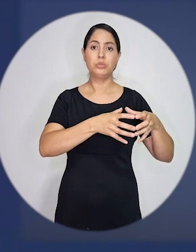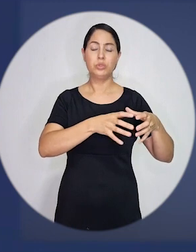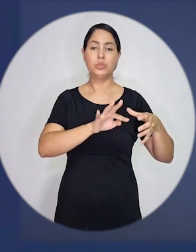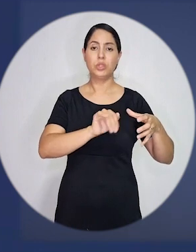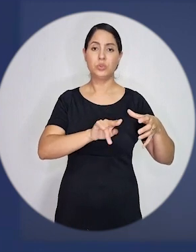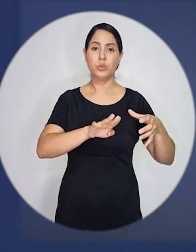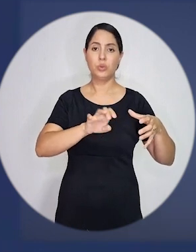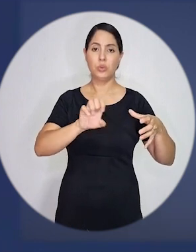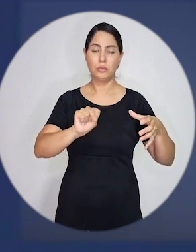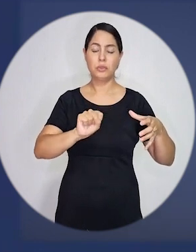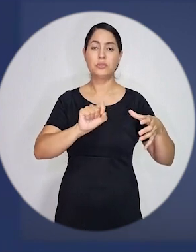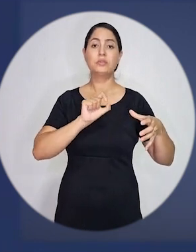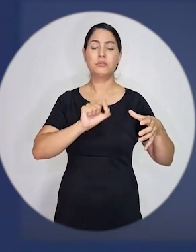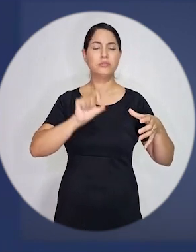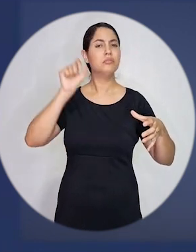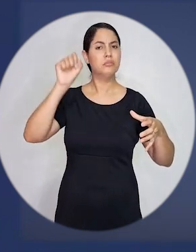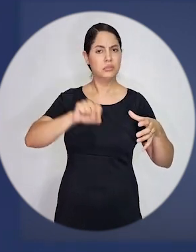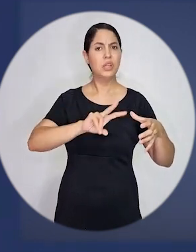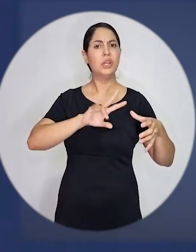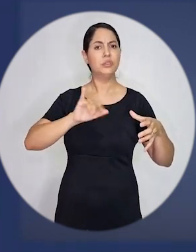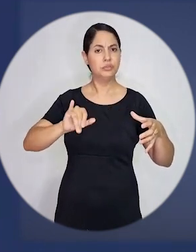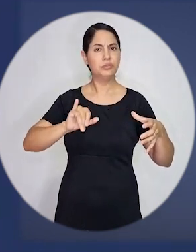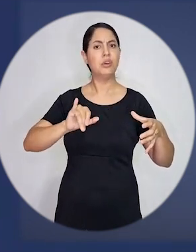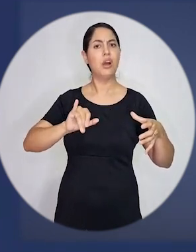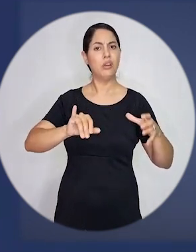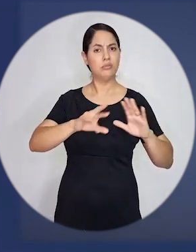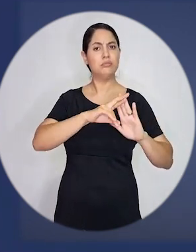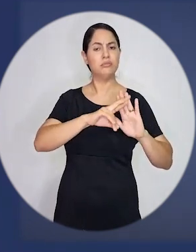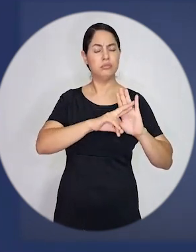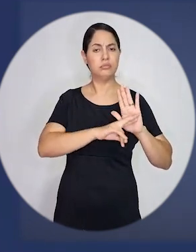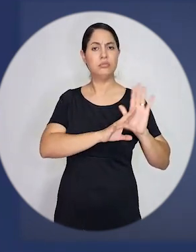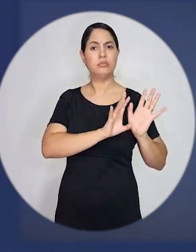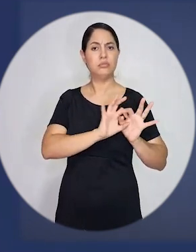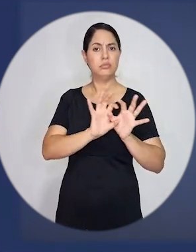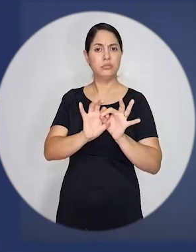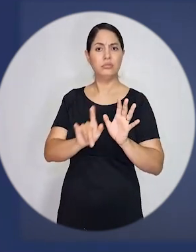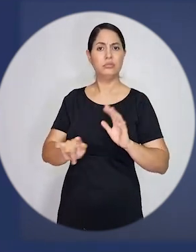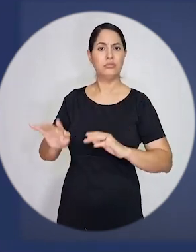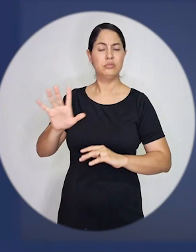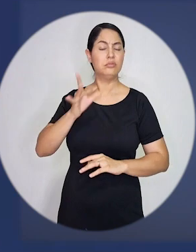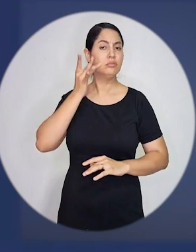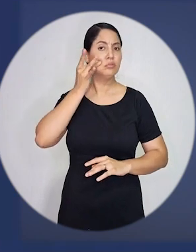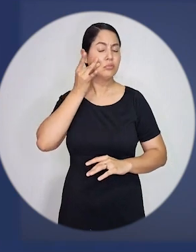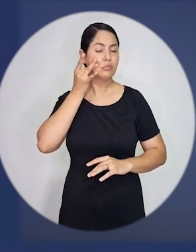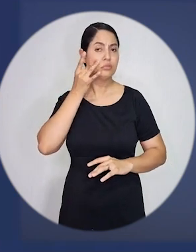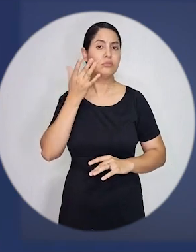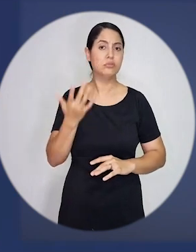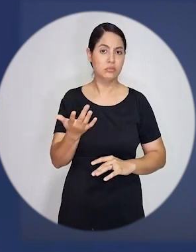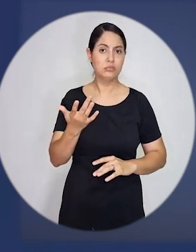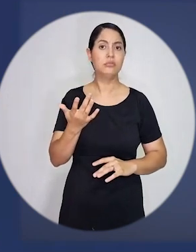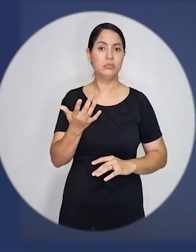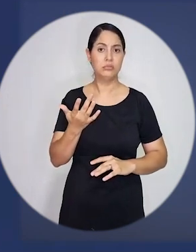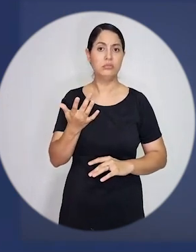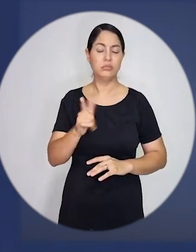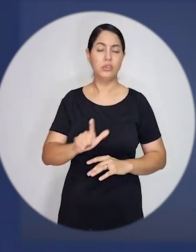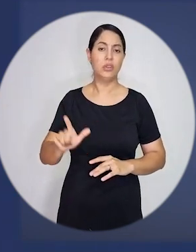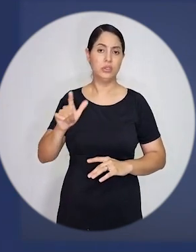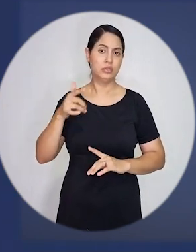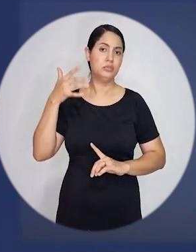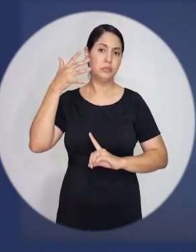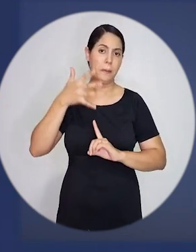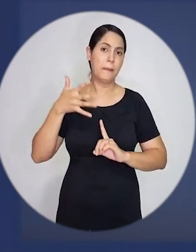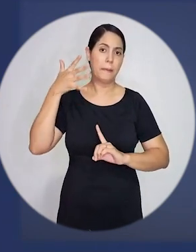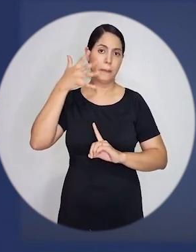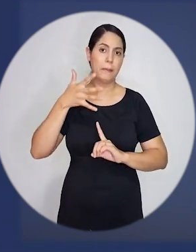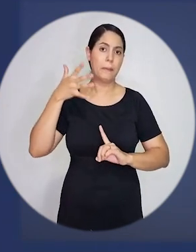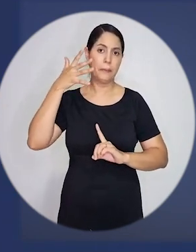as turmas, onde sim será possível, como regra geral, o julgamento presencial e